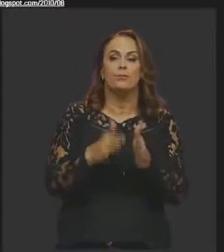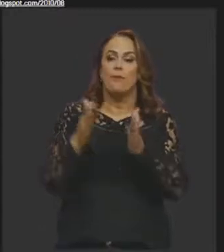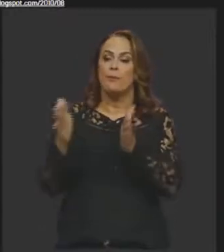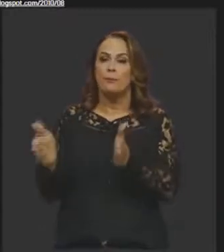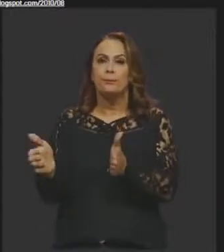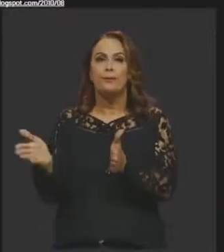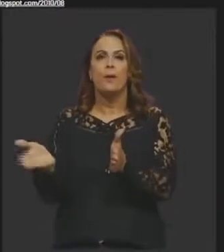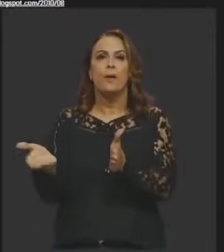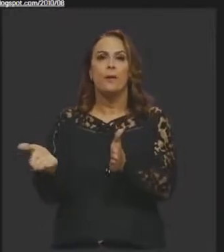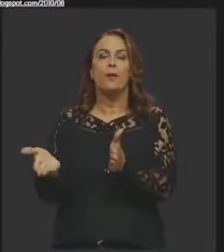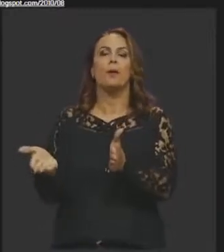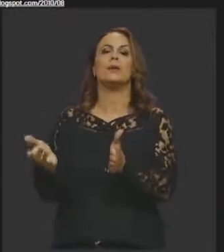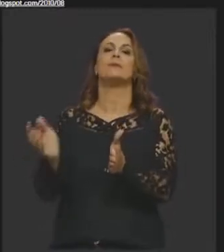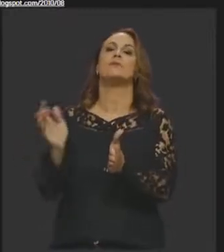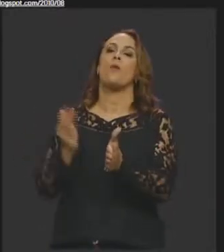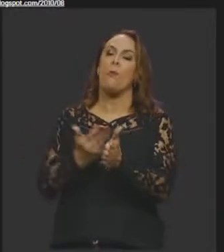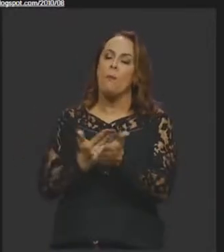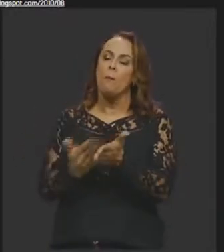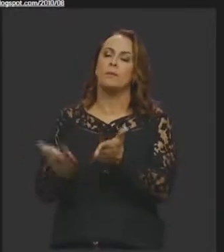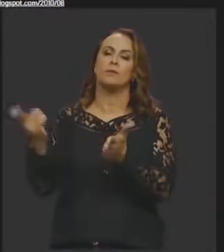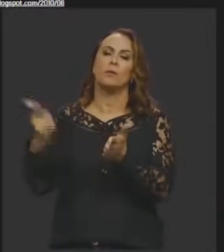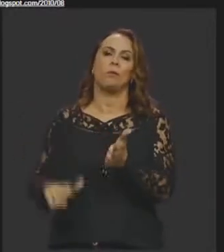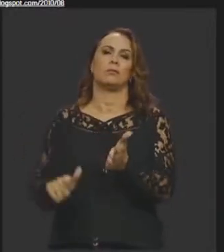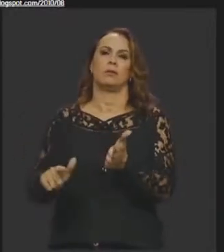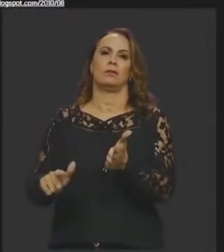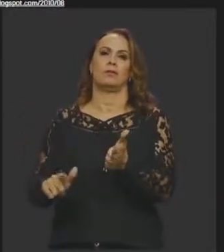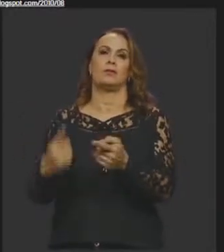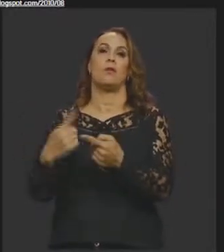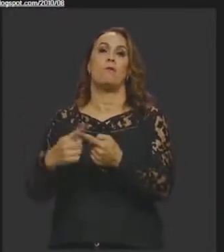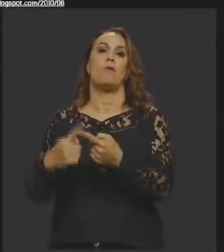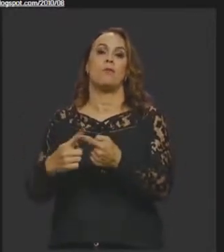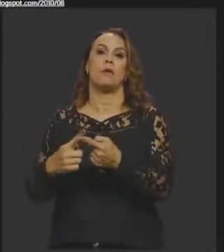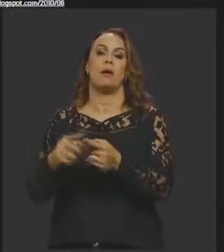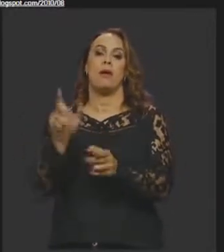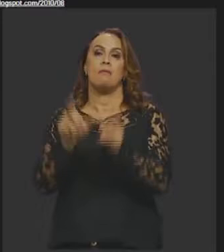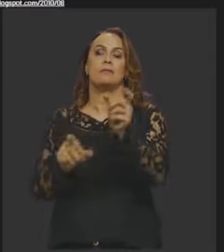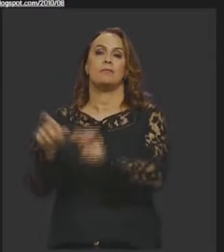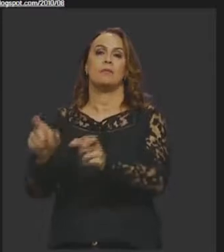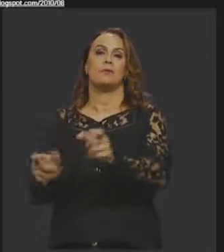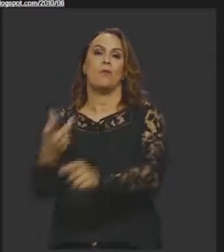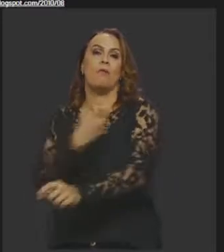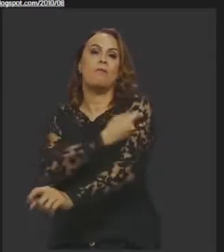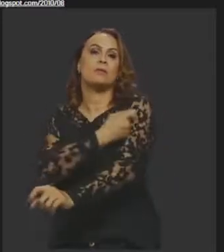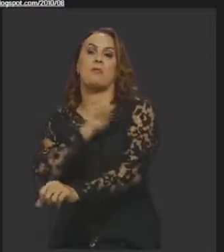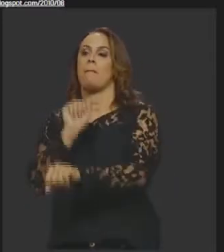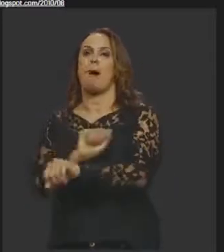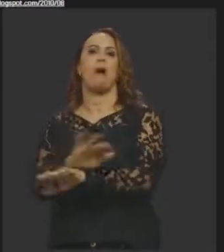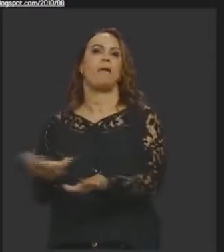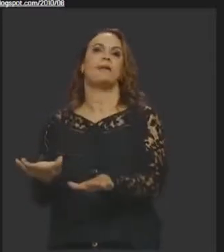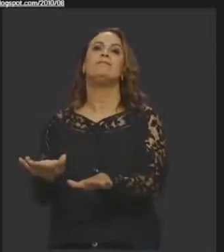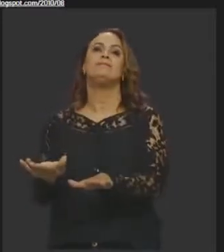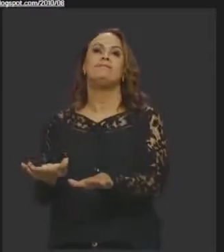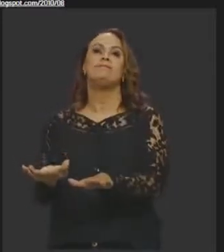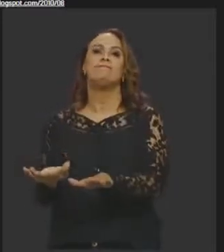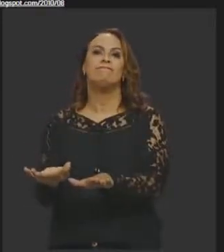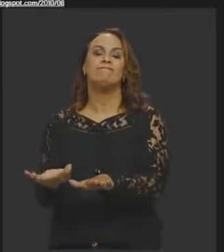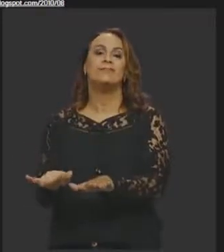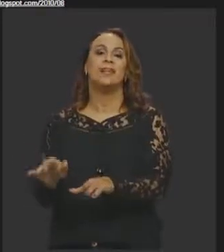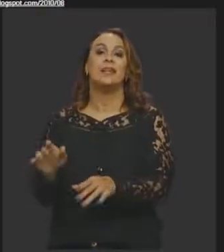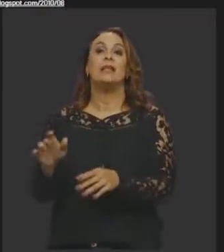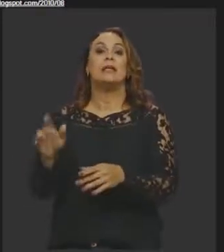falta de vacinação. Então, o sarampo é uma doença que já existiu há muitos e muitos e muitos anos